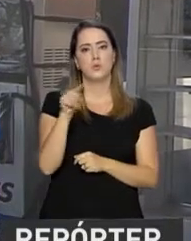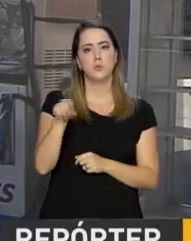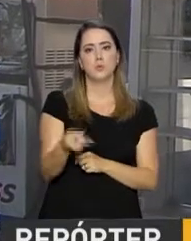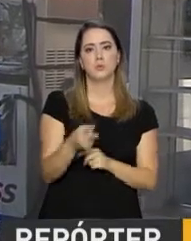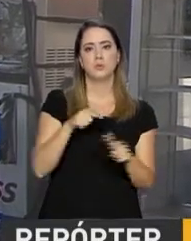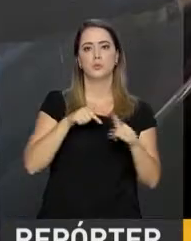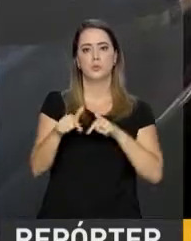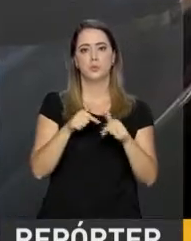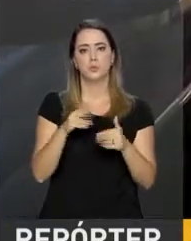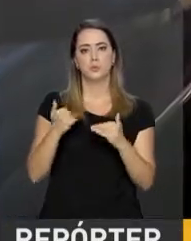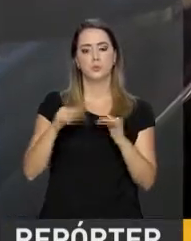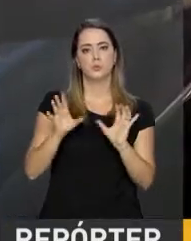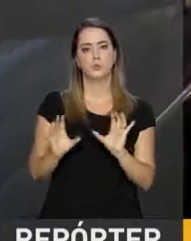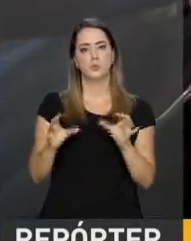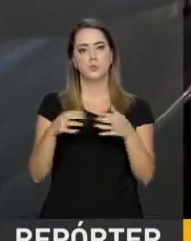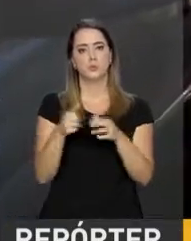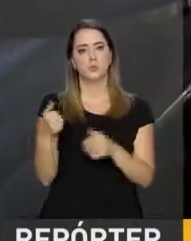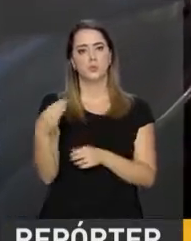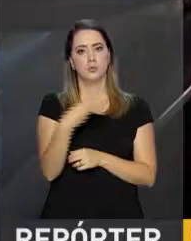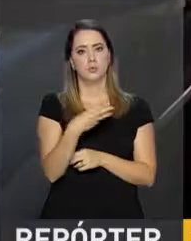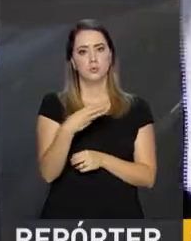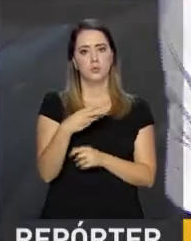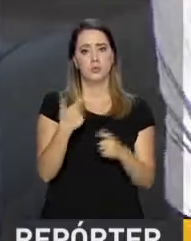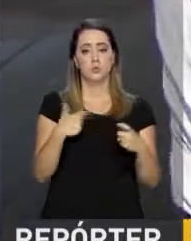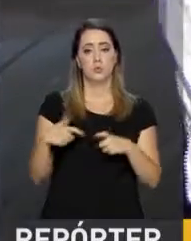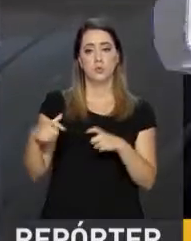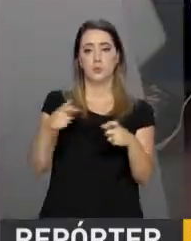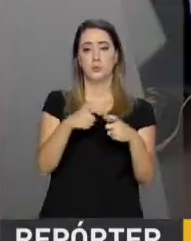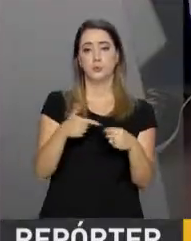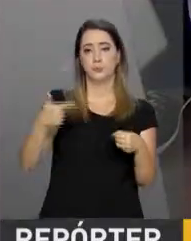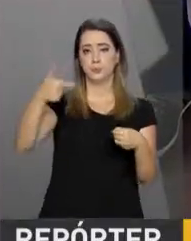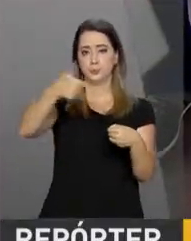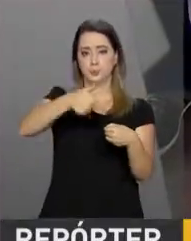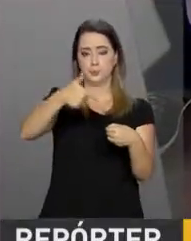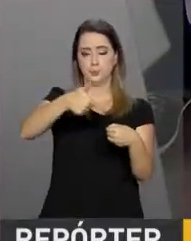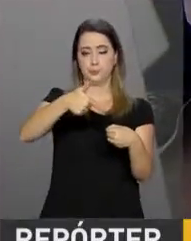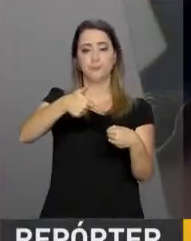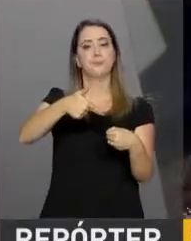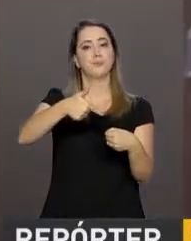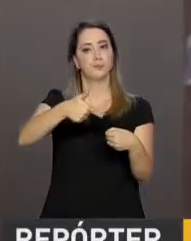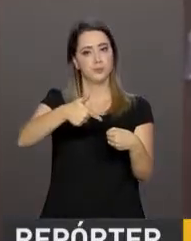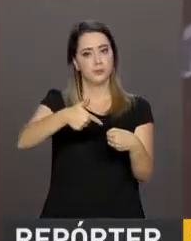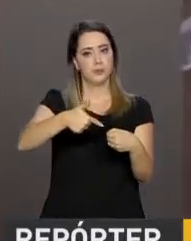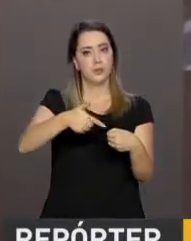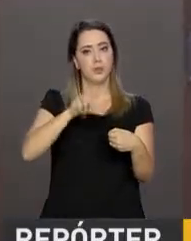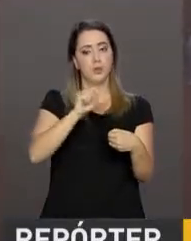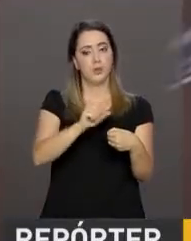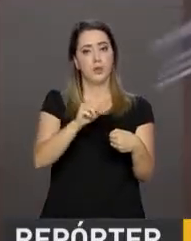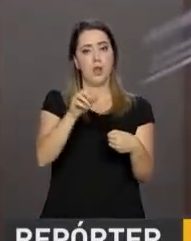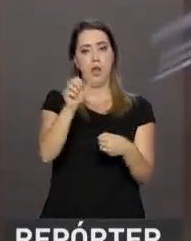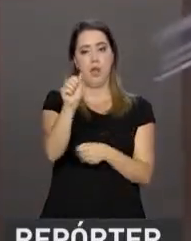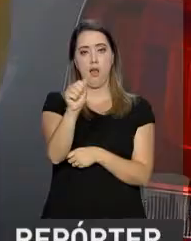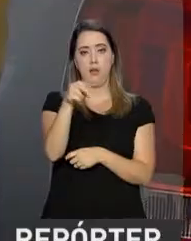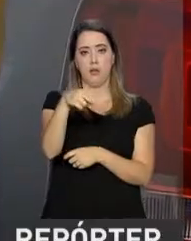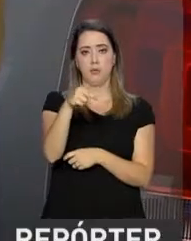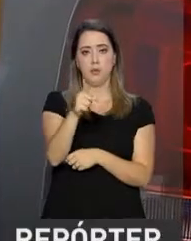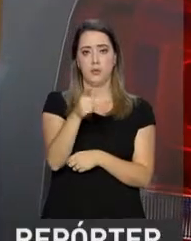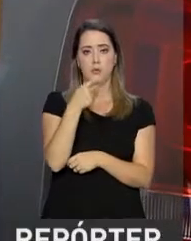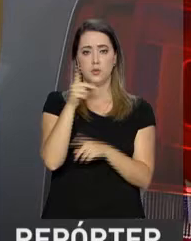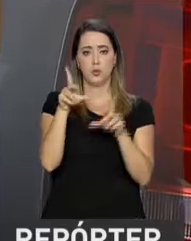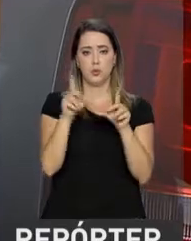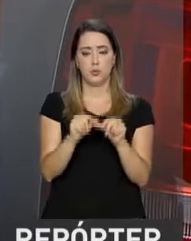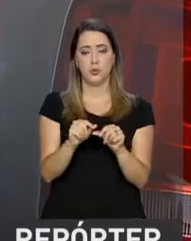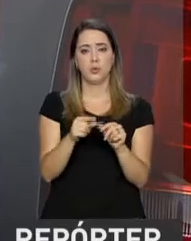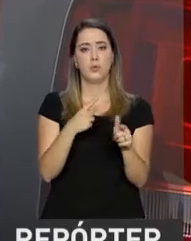20 mil ações a maior parte quase 13 mil nos postos revendedores de combustíveis segundo a mp houve